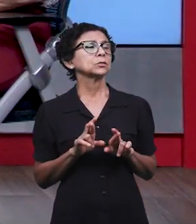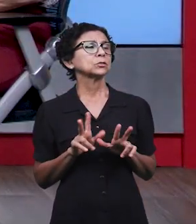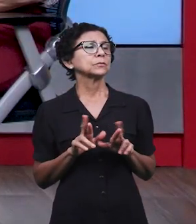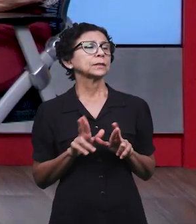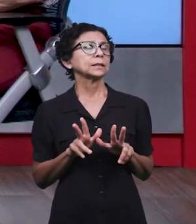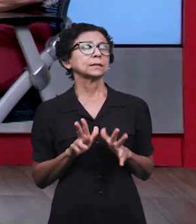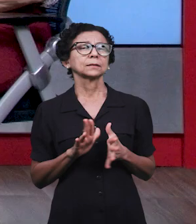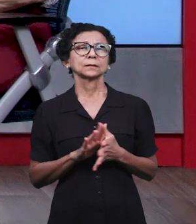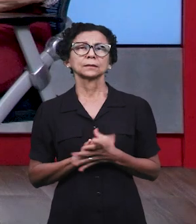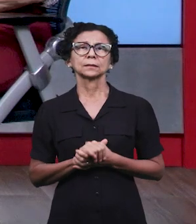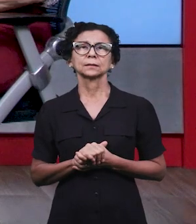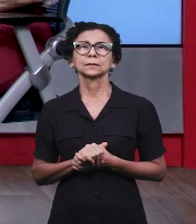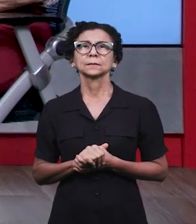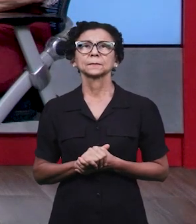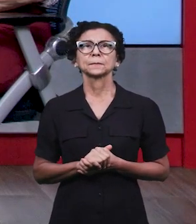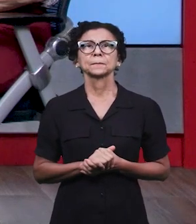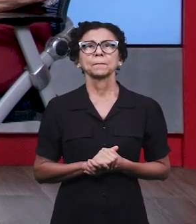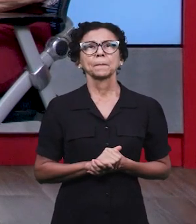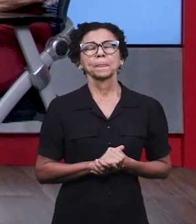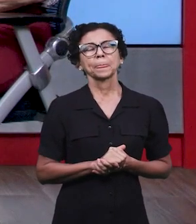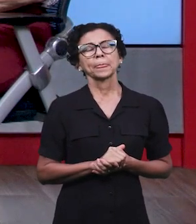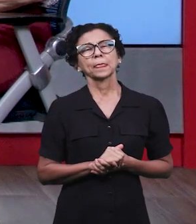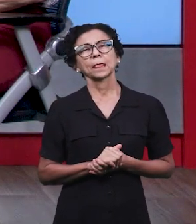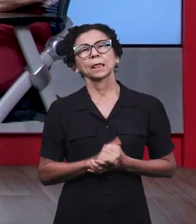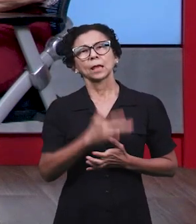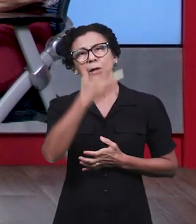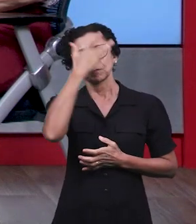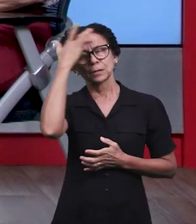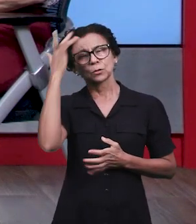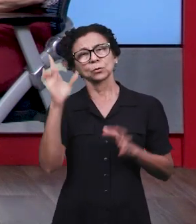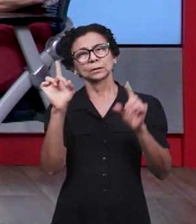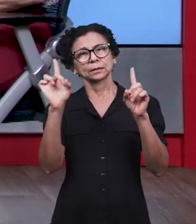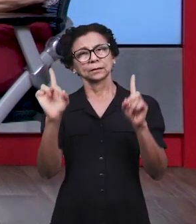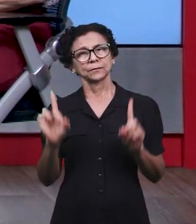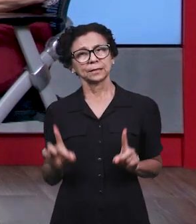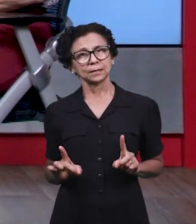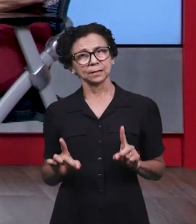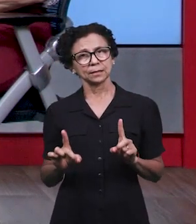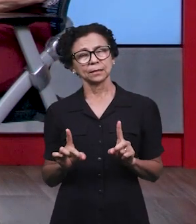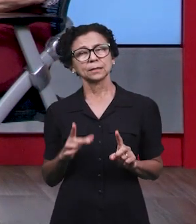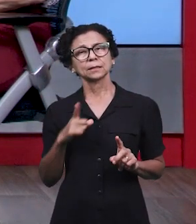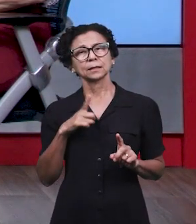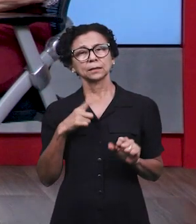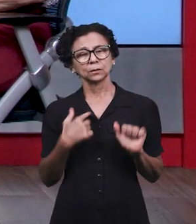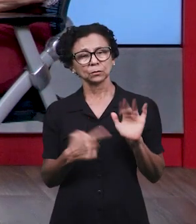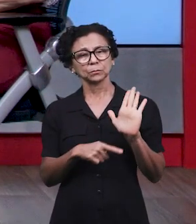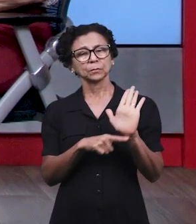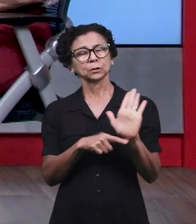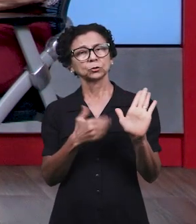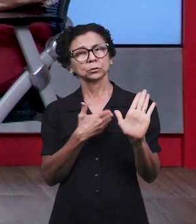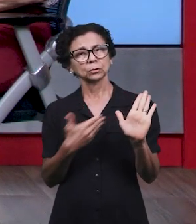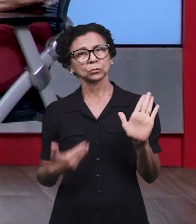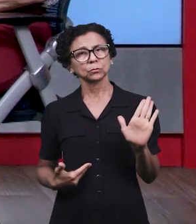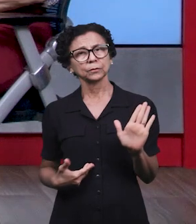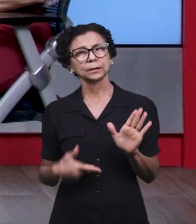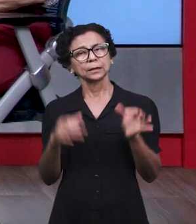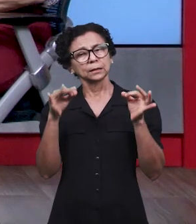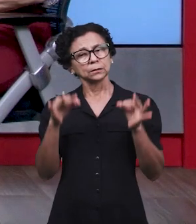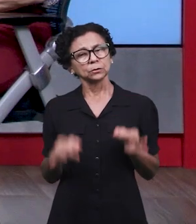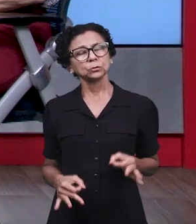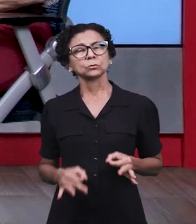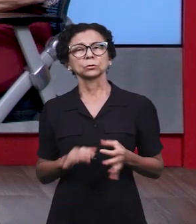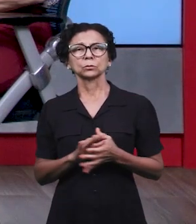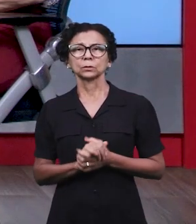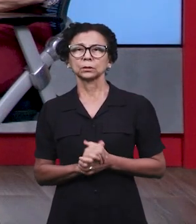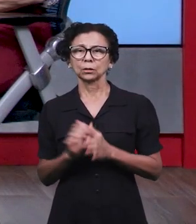A pessoa com deficiência, ela tem esse benefício, né? Mais do que justo. Então, ela consegue se aposentar com tempo